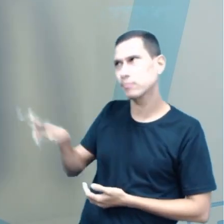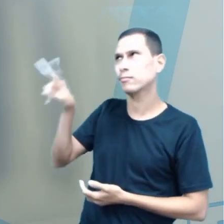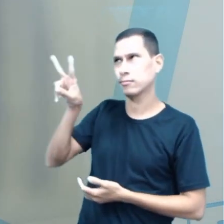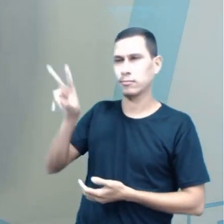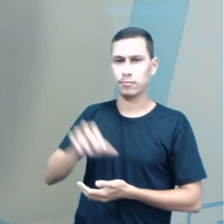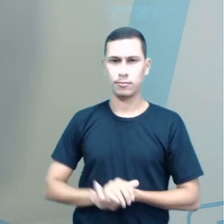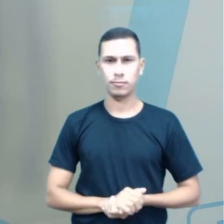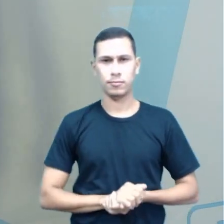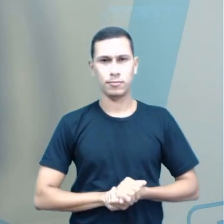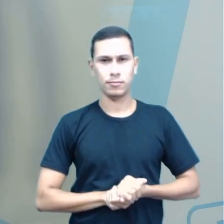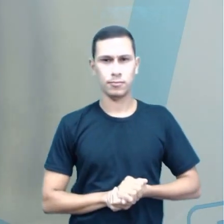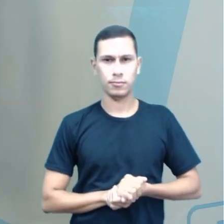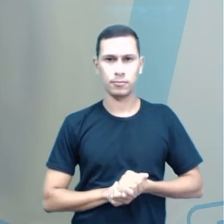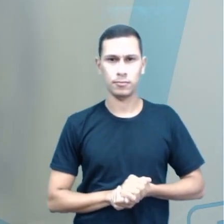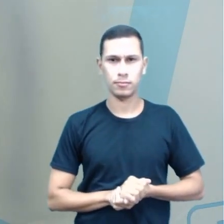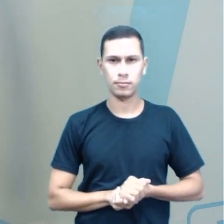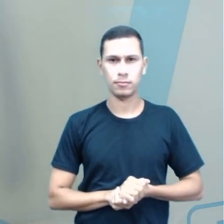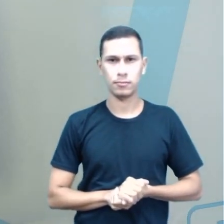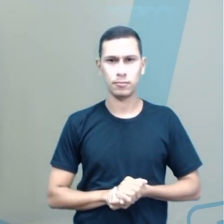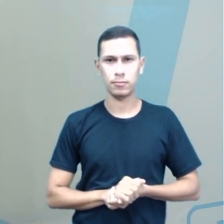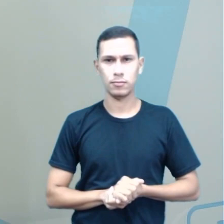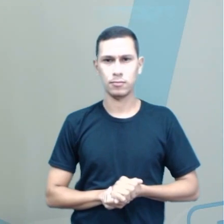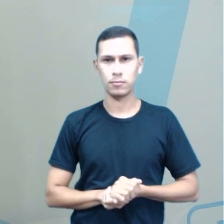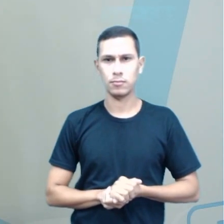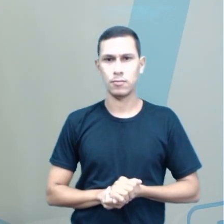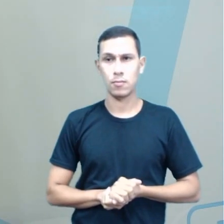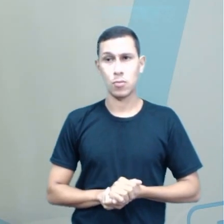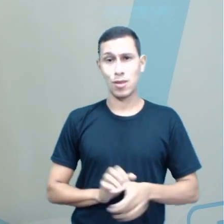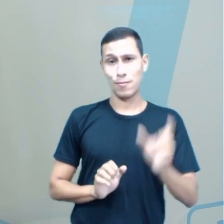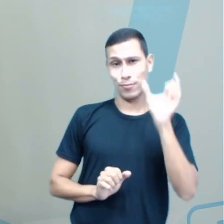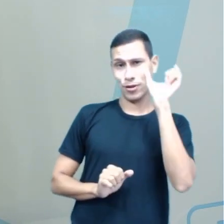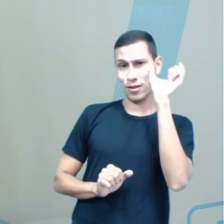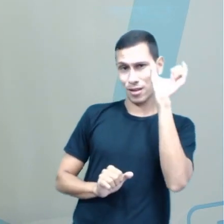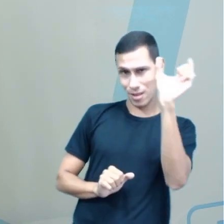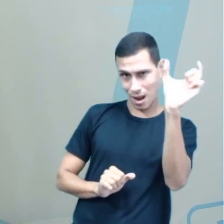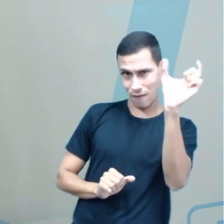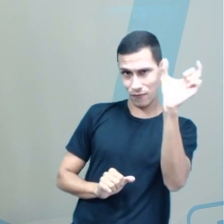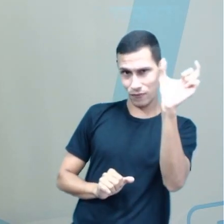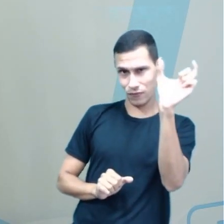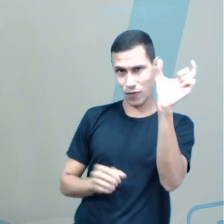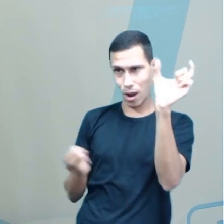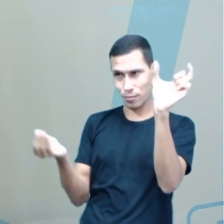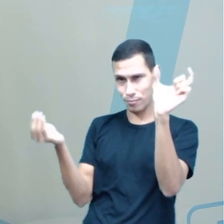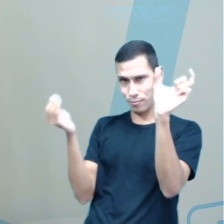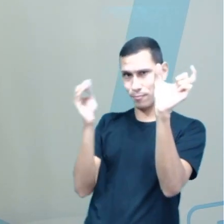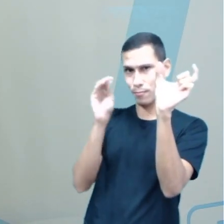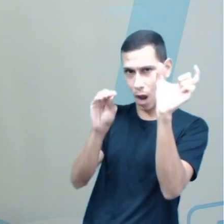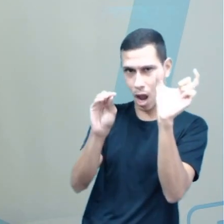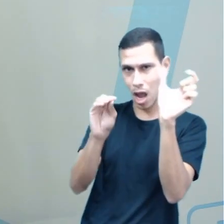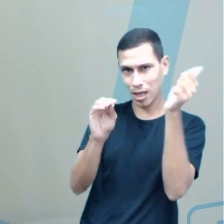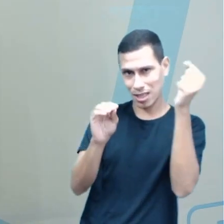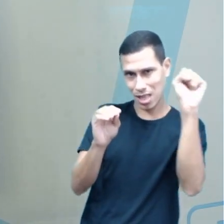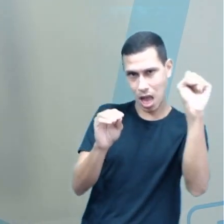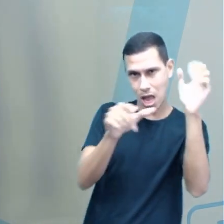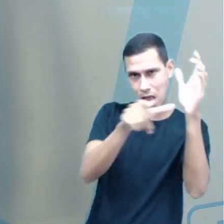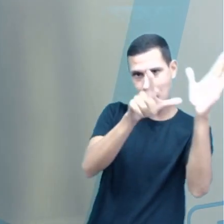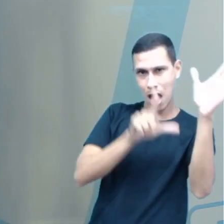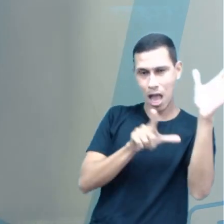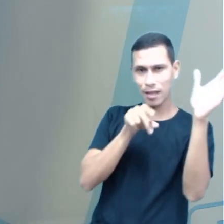as Canadá. No caso aqui eu coloquei na palavra rich, que é o adjetivo, as antes e as depois. Qual o